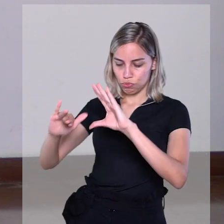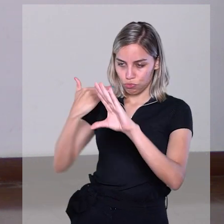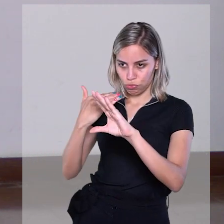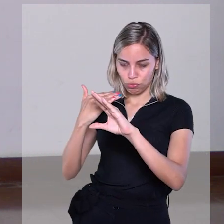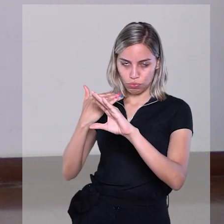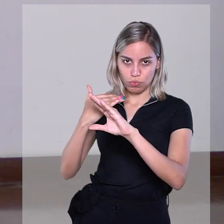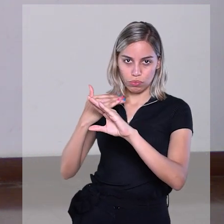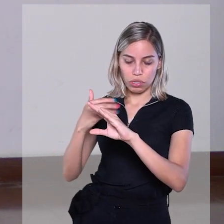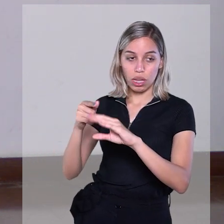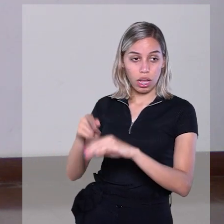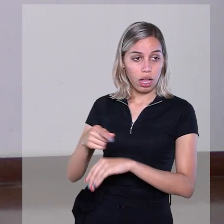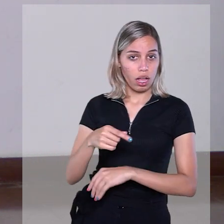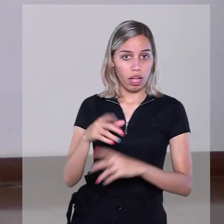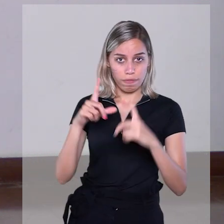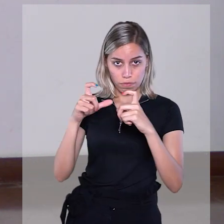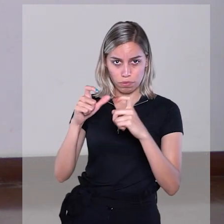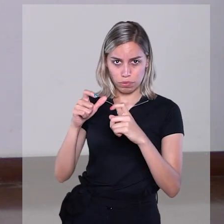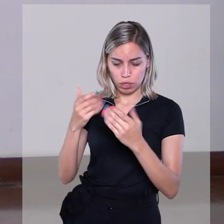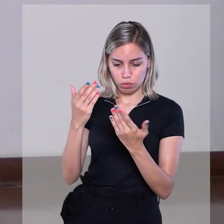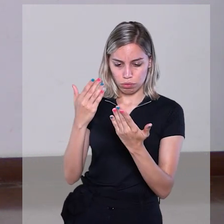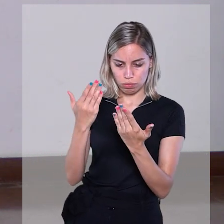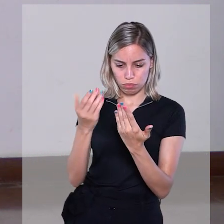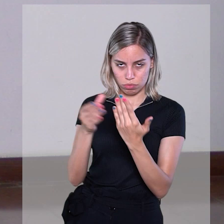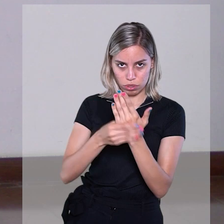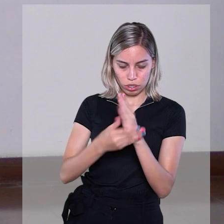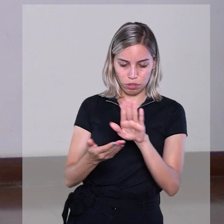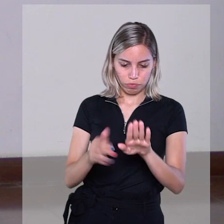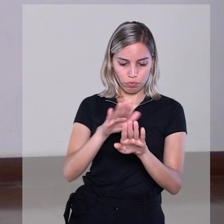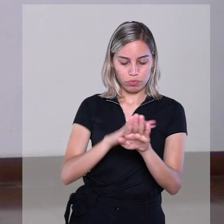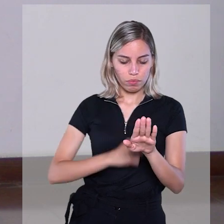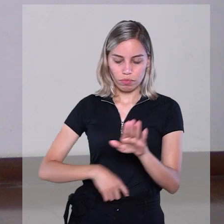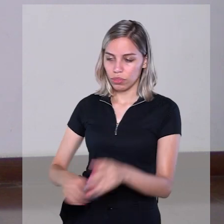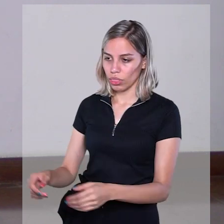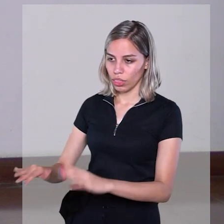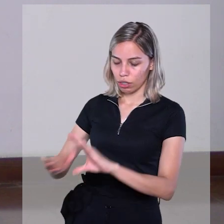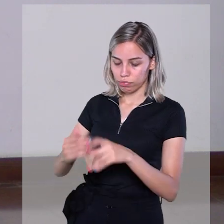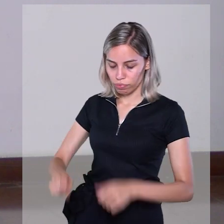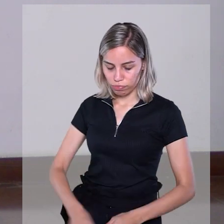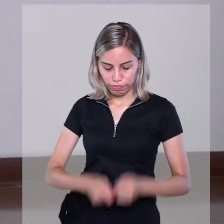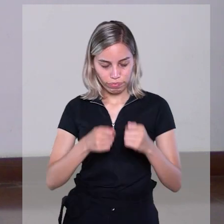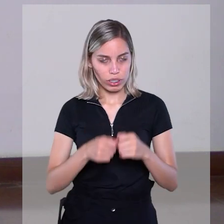matinal e como que vi esse garoto que eu fui.